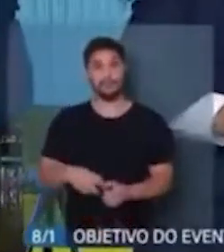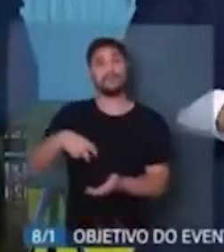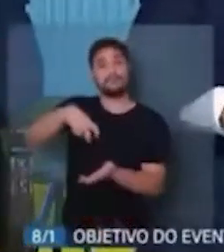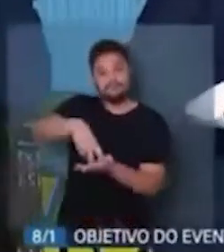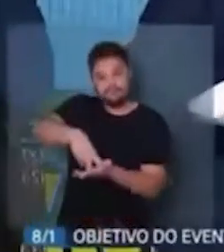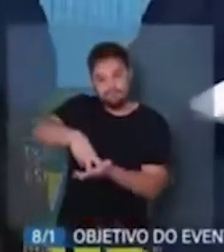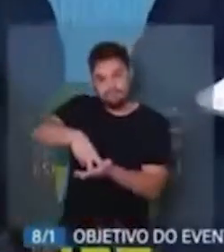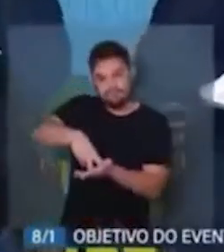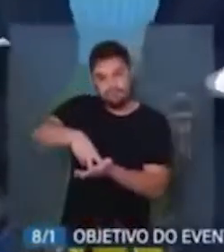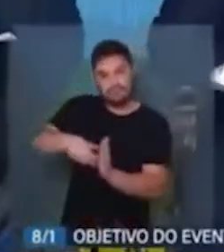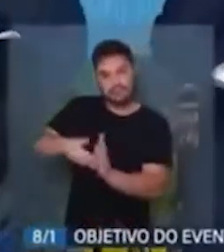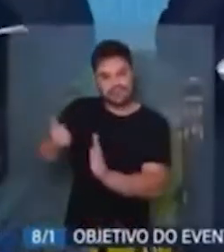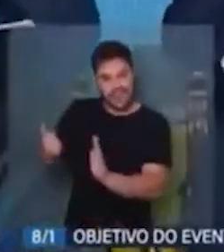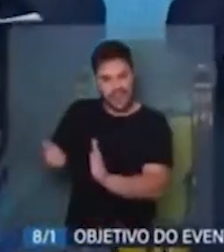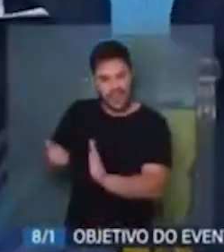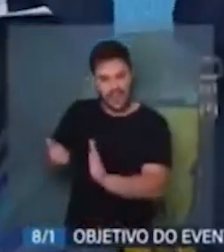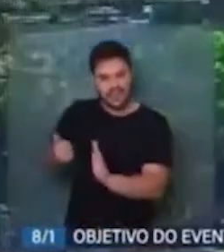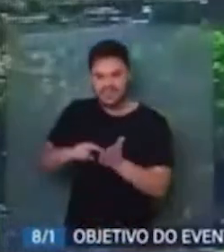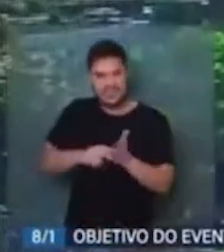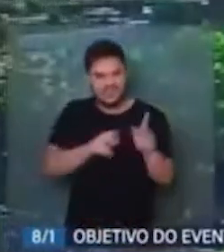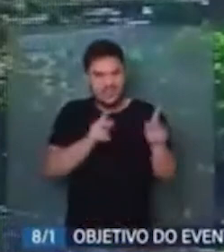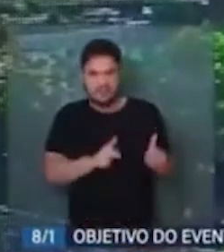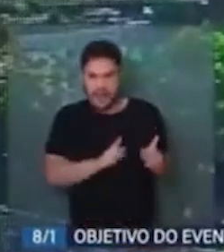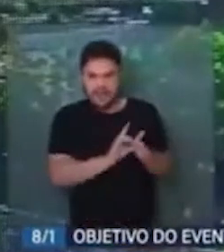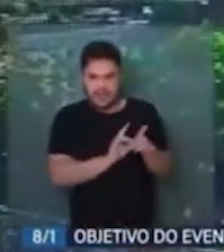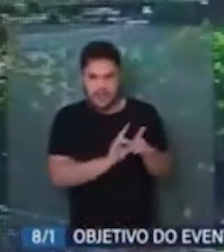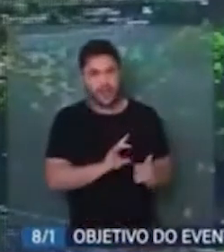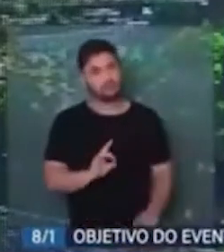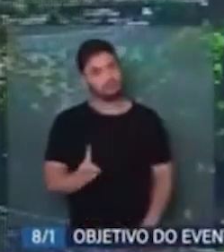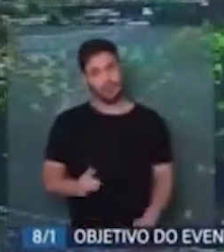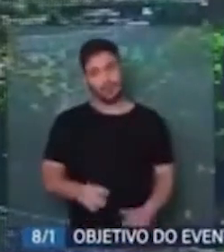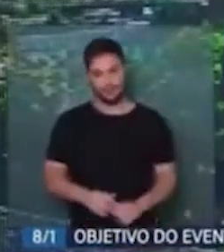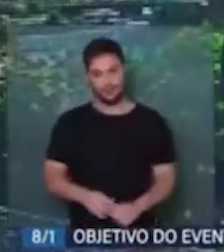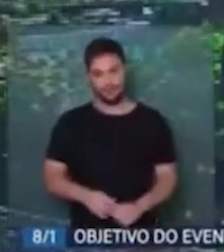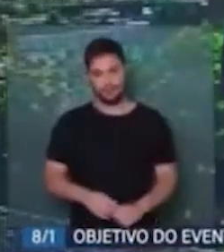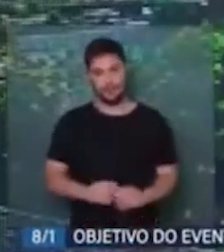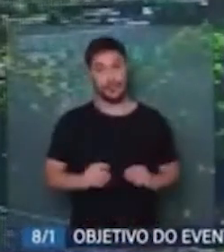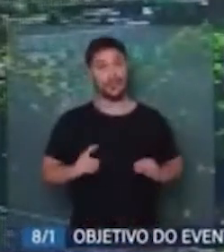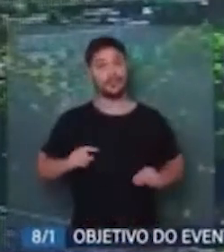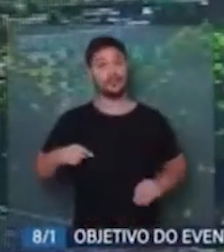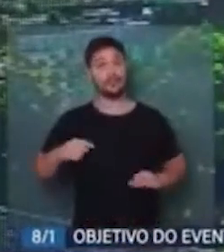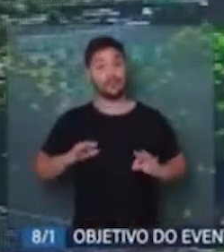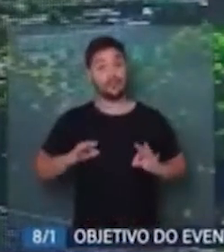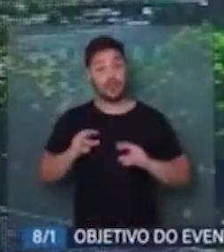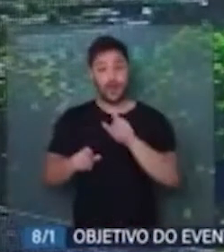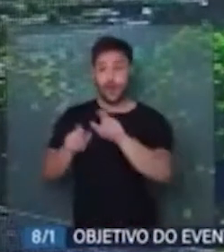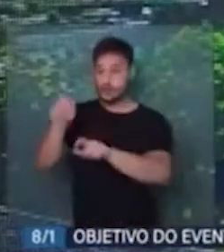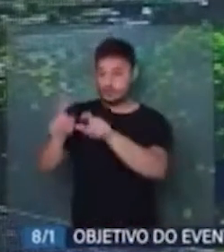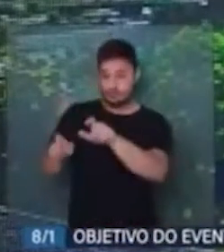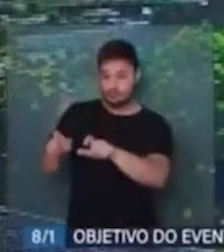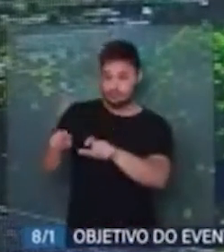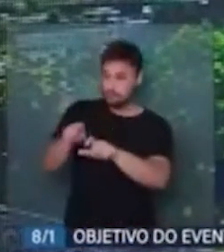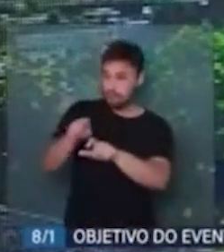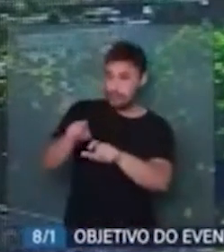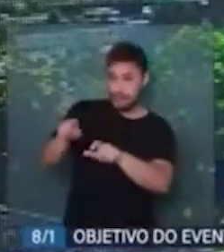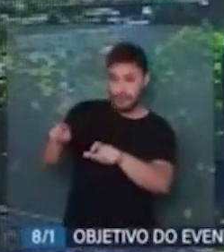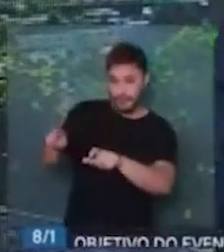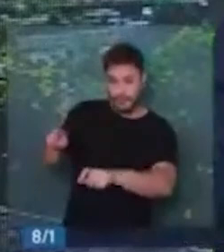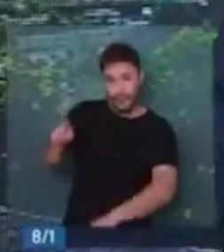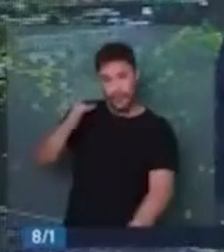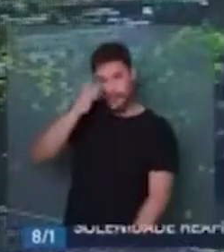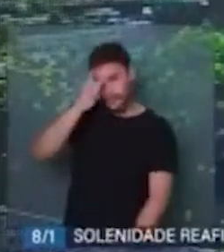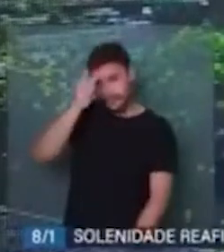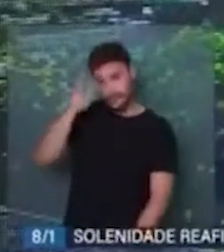e manipular as democracias. Esse é o grande risco que os democratas do mundo inteiro